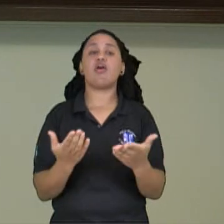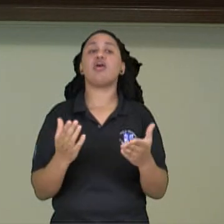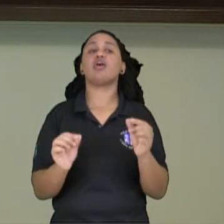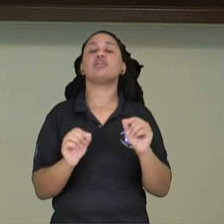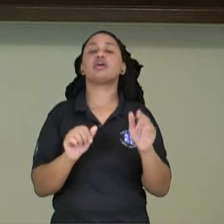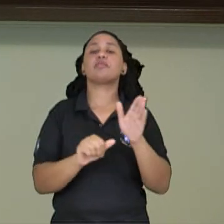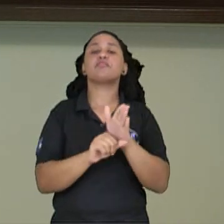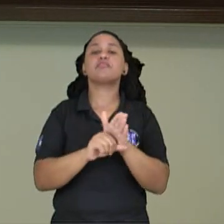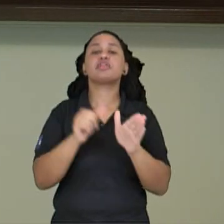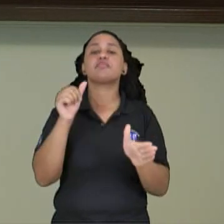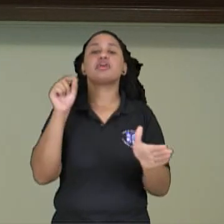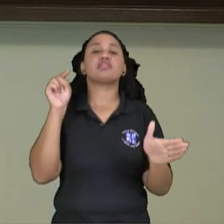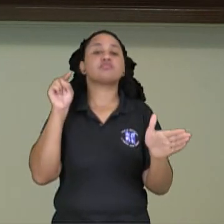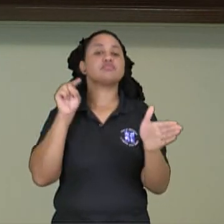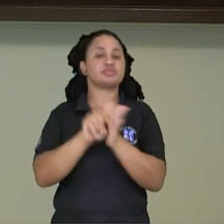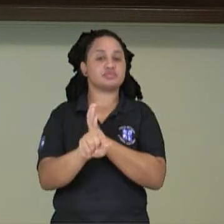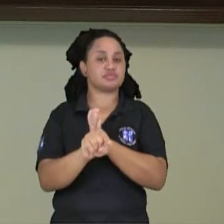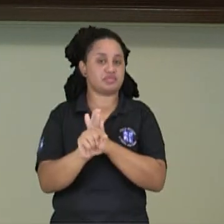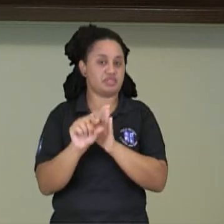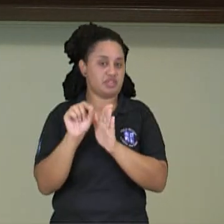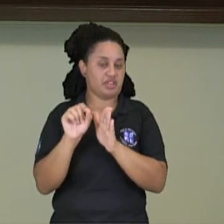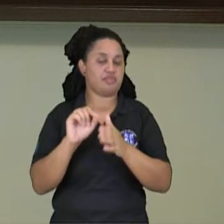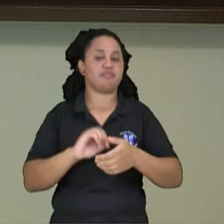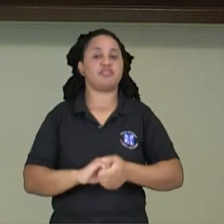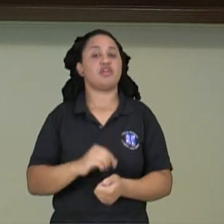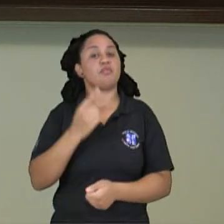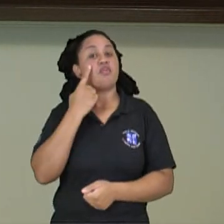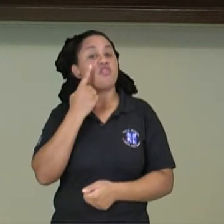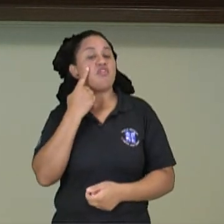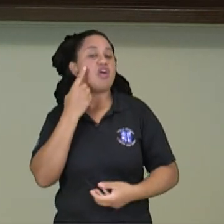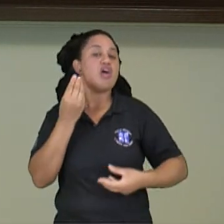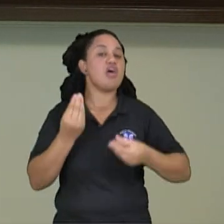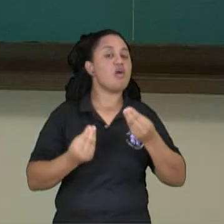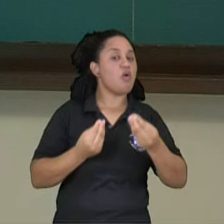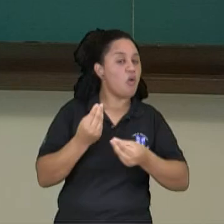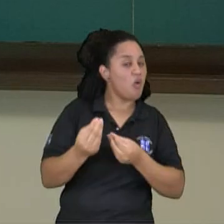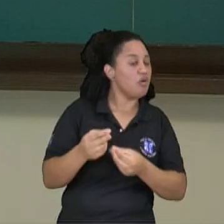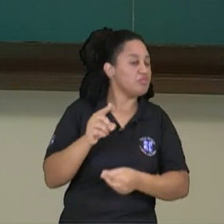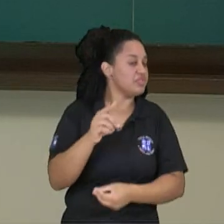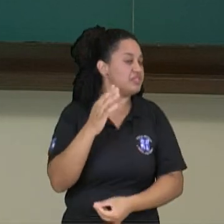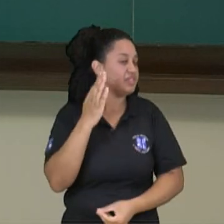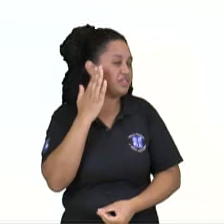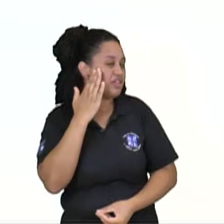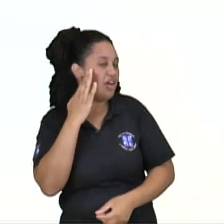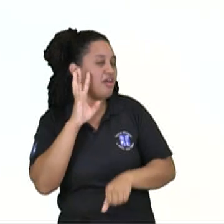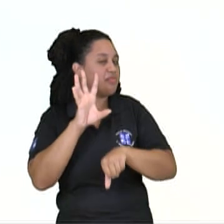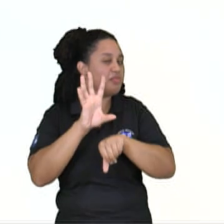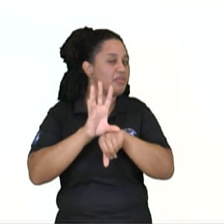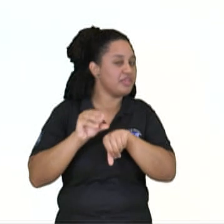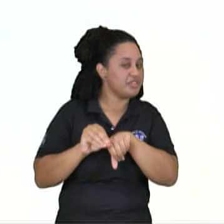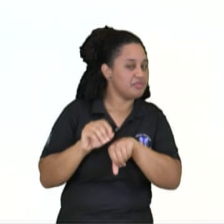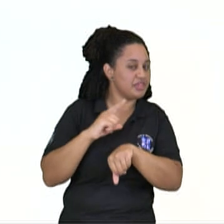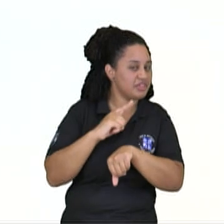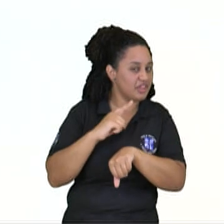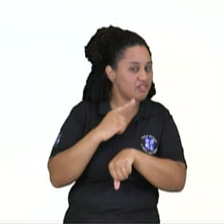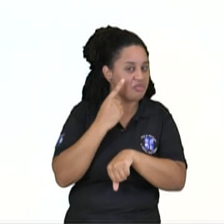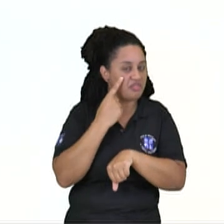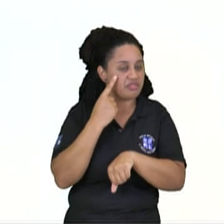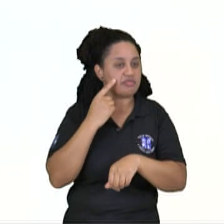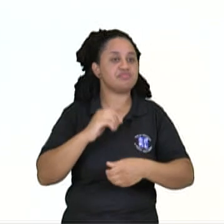nosso primeiro quiz. Vamos lá? Vamos ver como você está aí com os seus conhecimentos. O que